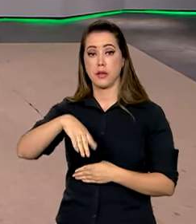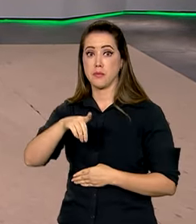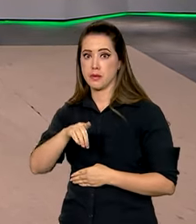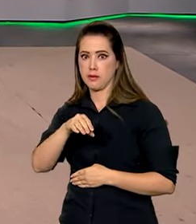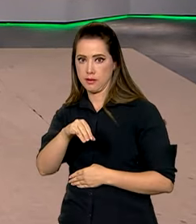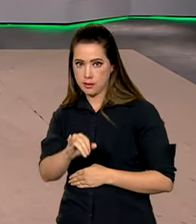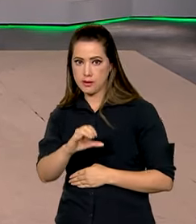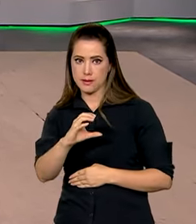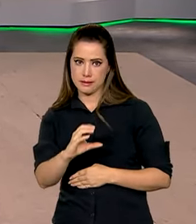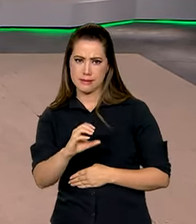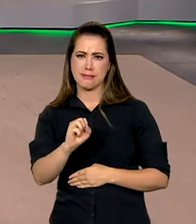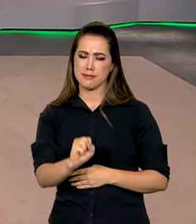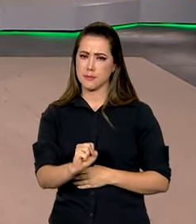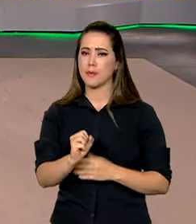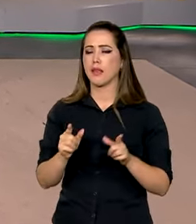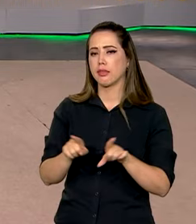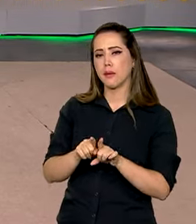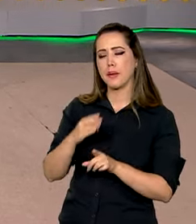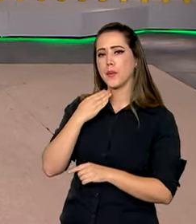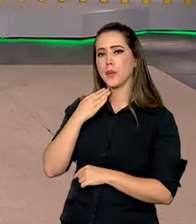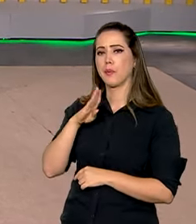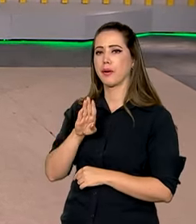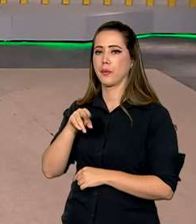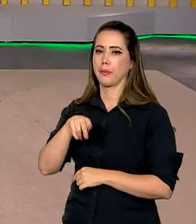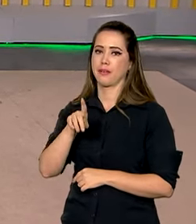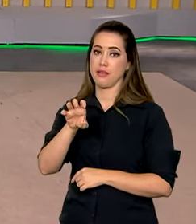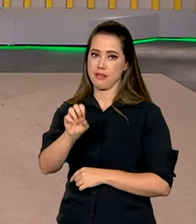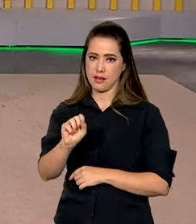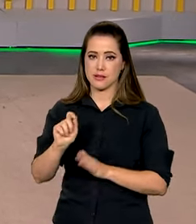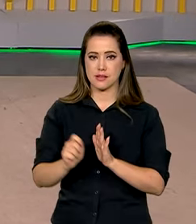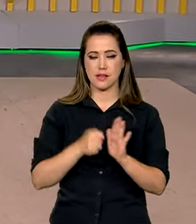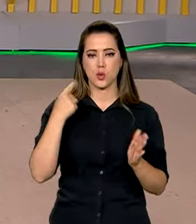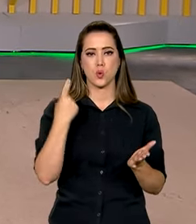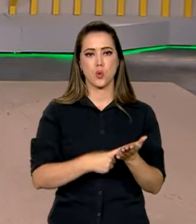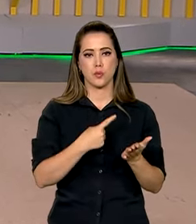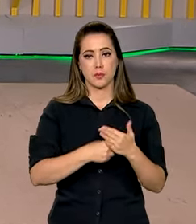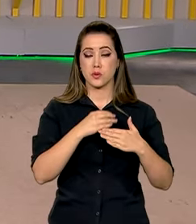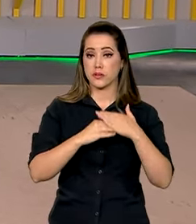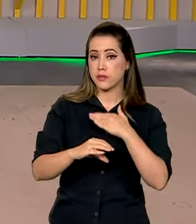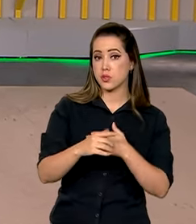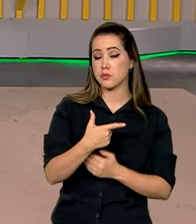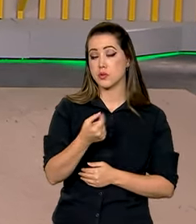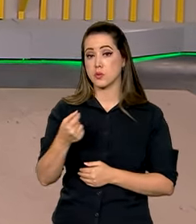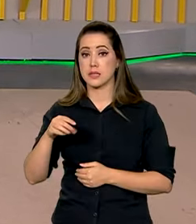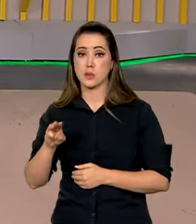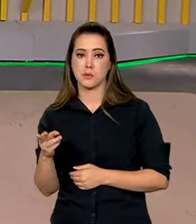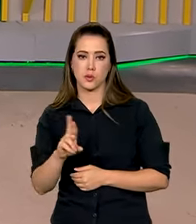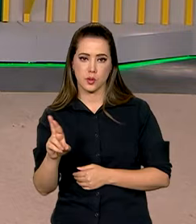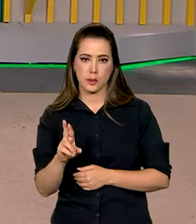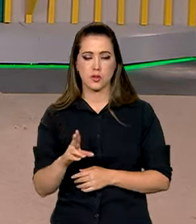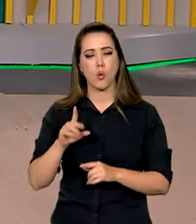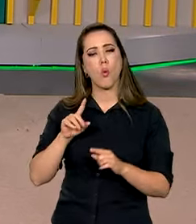Desenvolvimento, Indústria, Comércio e Serviços e o BNDES assinaram um acordo que prevê investimento de 200 milhões de